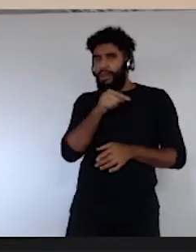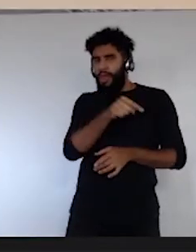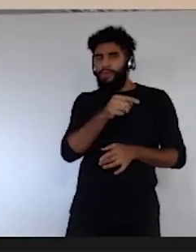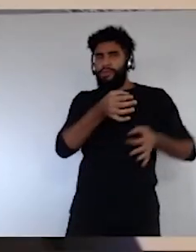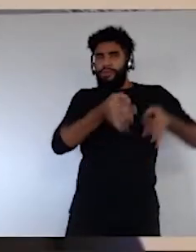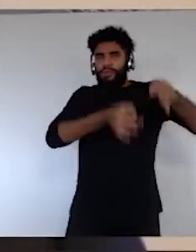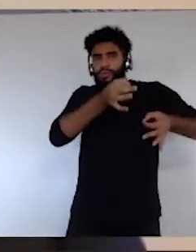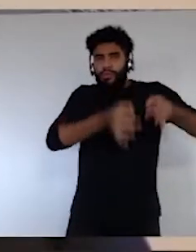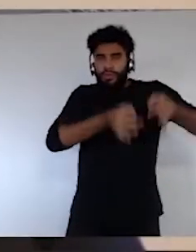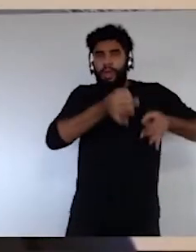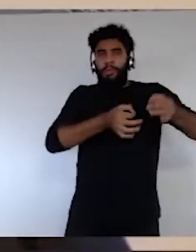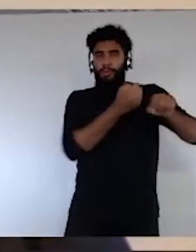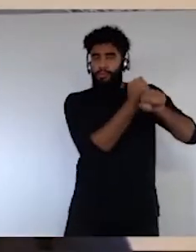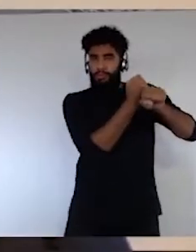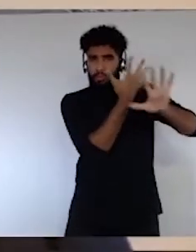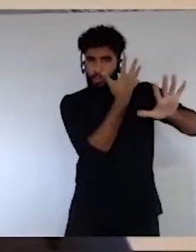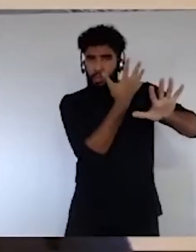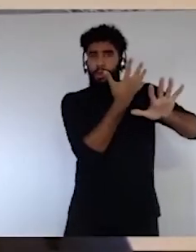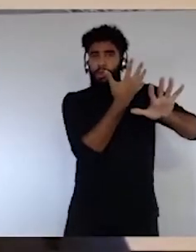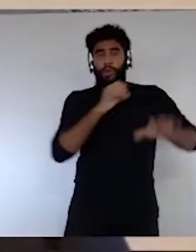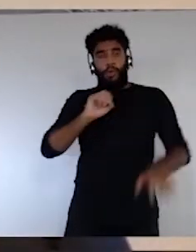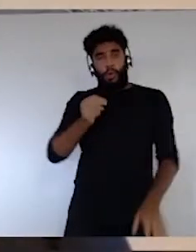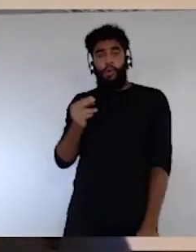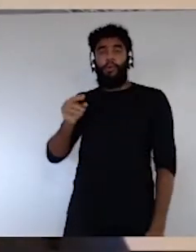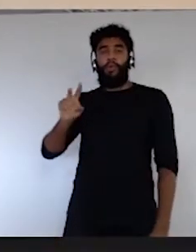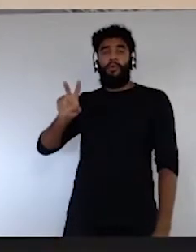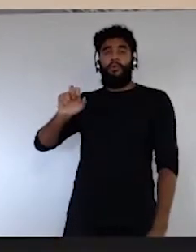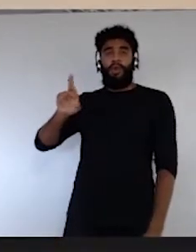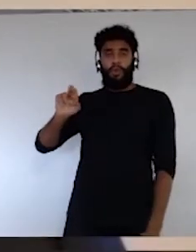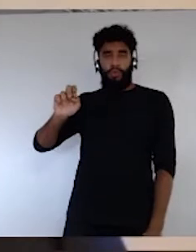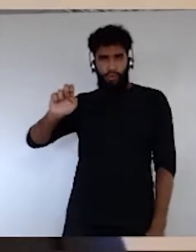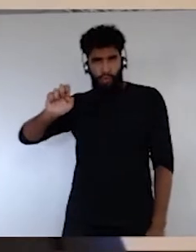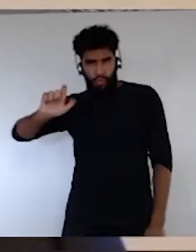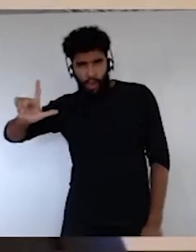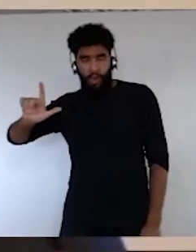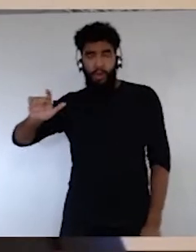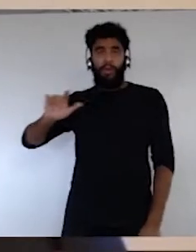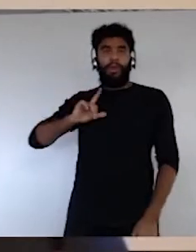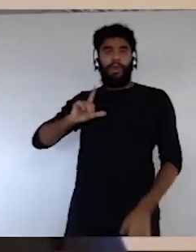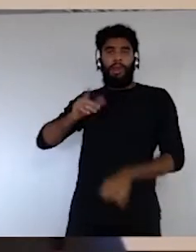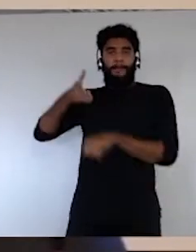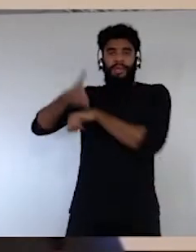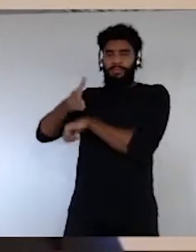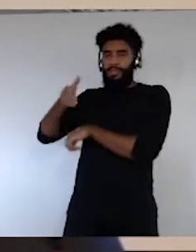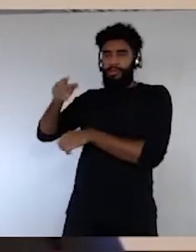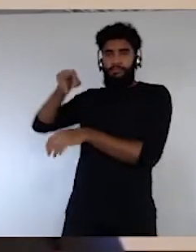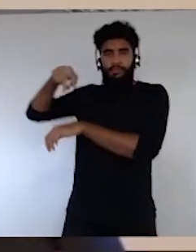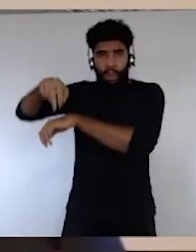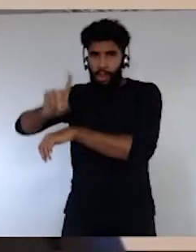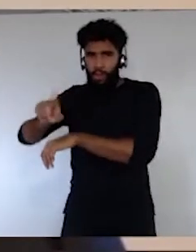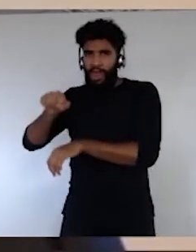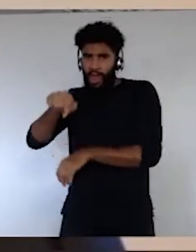por videoconferência ou chamados virtuais, onde não há participação direta, eles vieram para